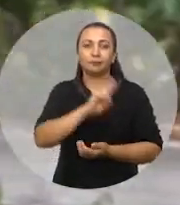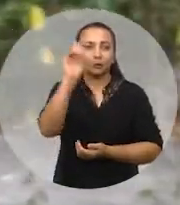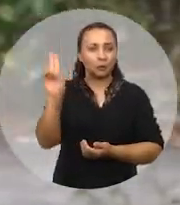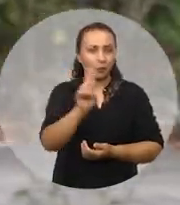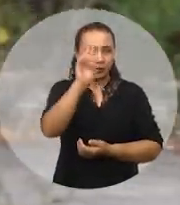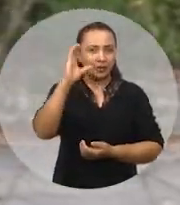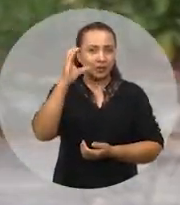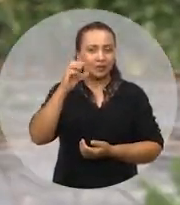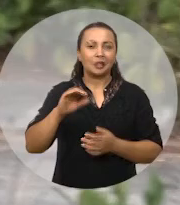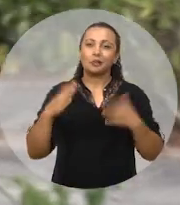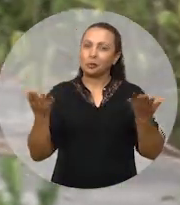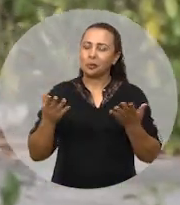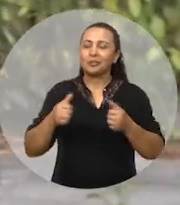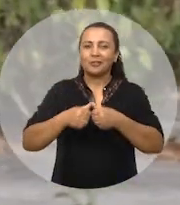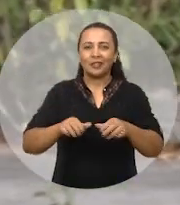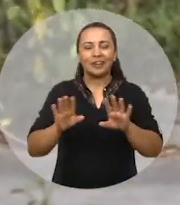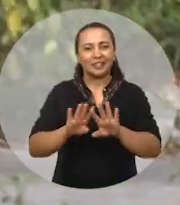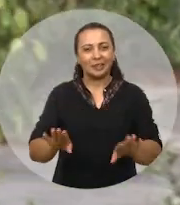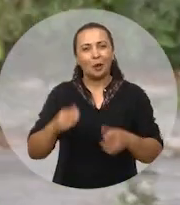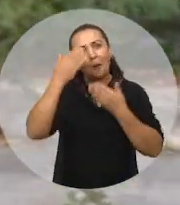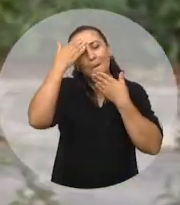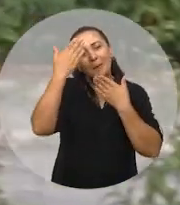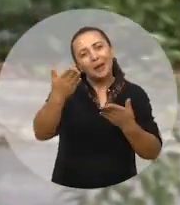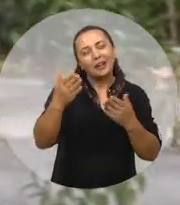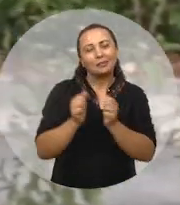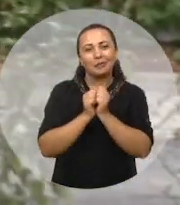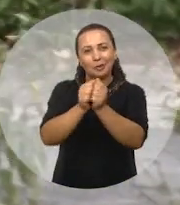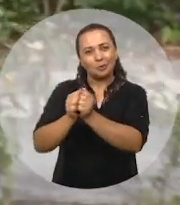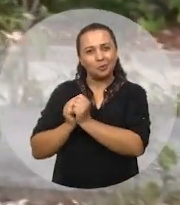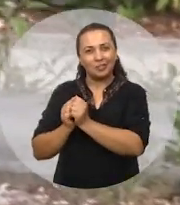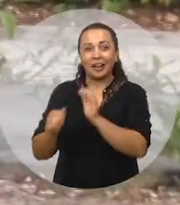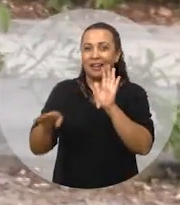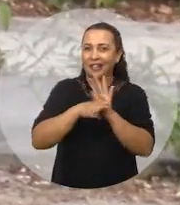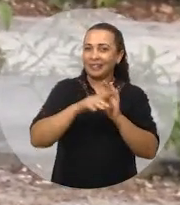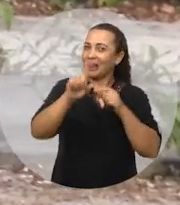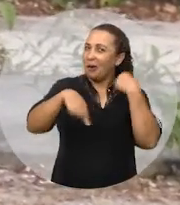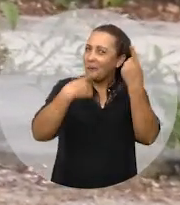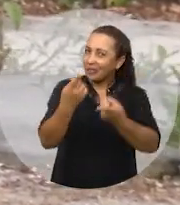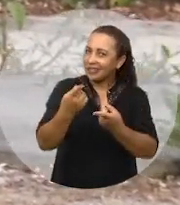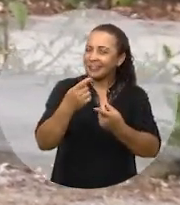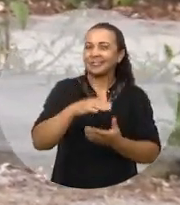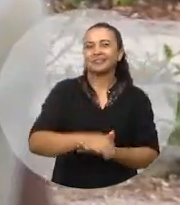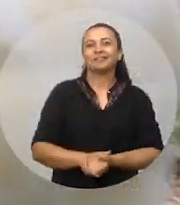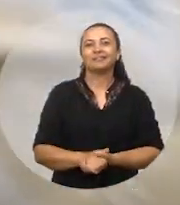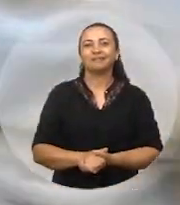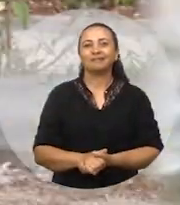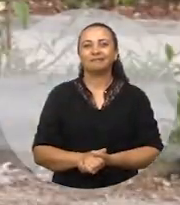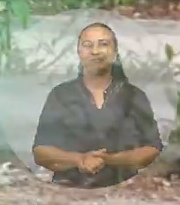Univerciência de hoje fica por aqui. Muito obrigada pela sua companhia. Até a próxima edição.